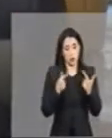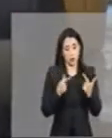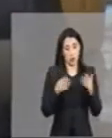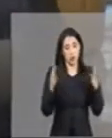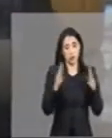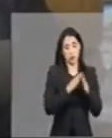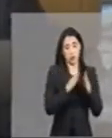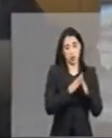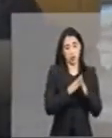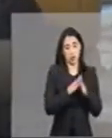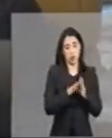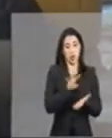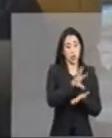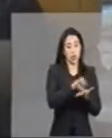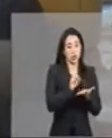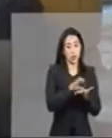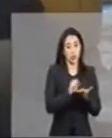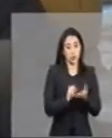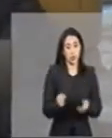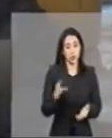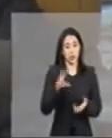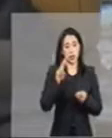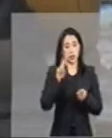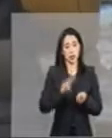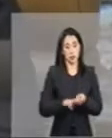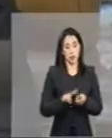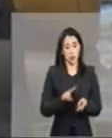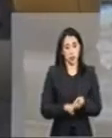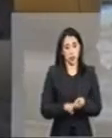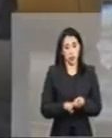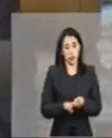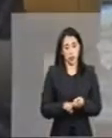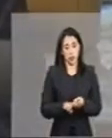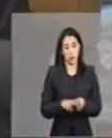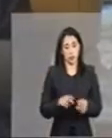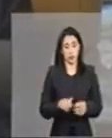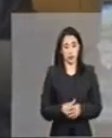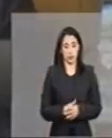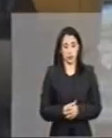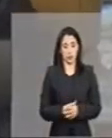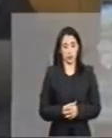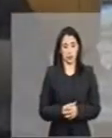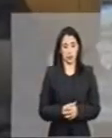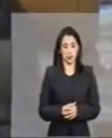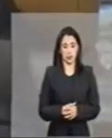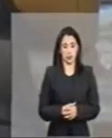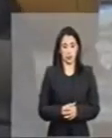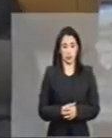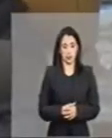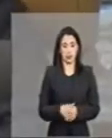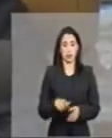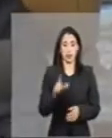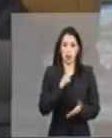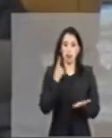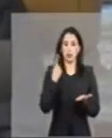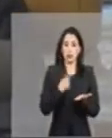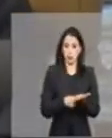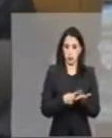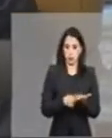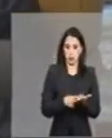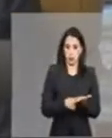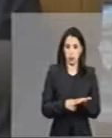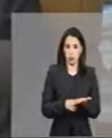busca e apreensão. Ordens de busca e apreensão a serem cumpridas,